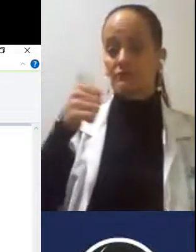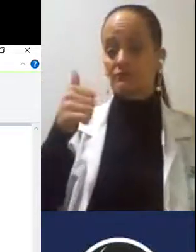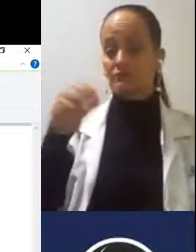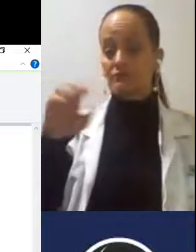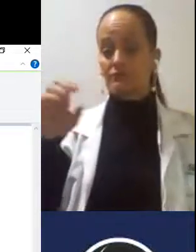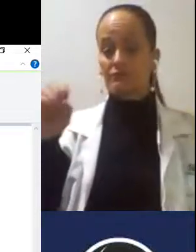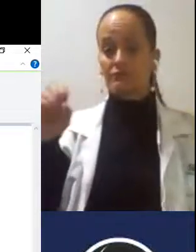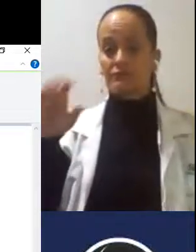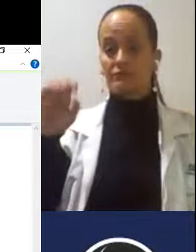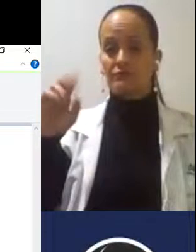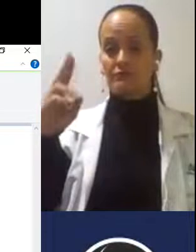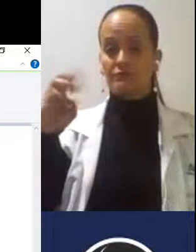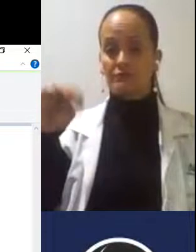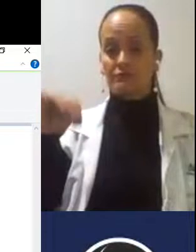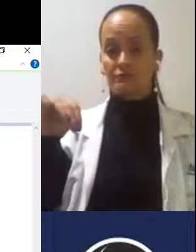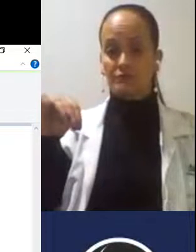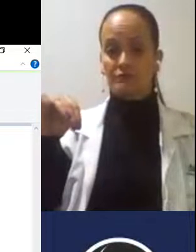Qual grandeza elétrica?